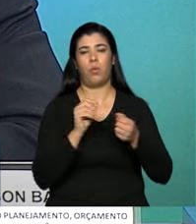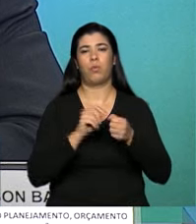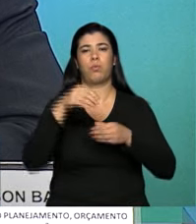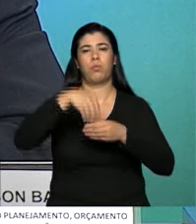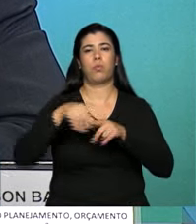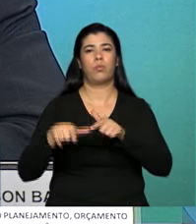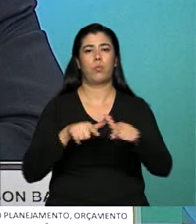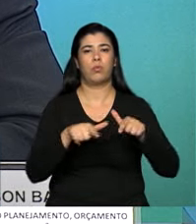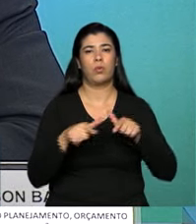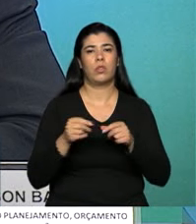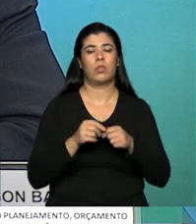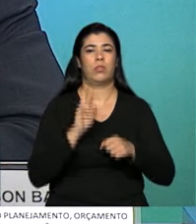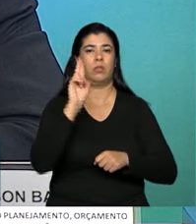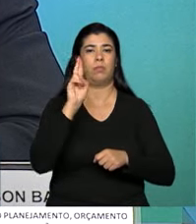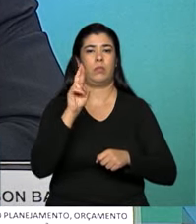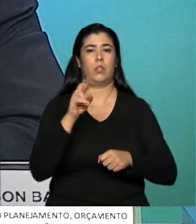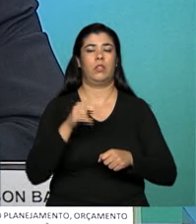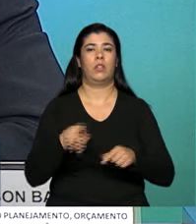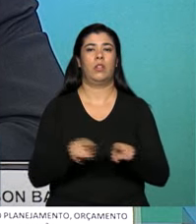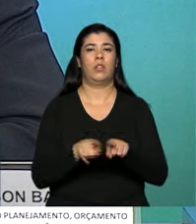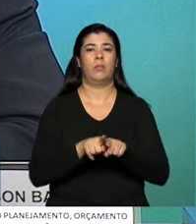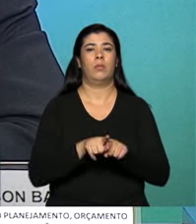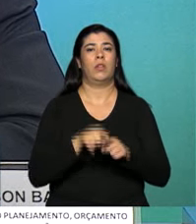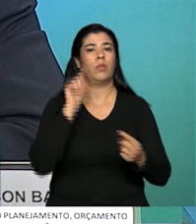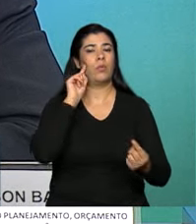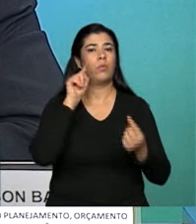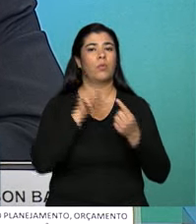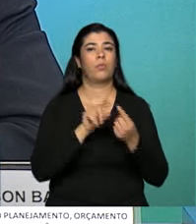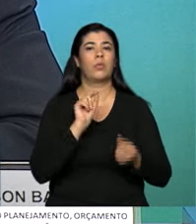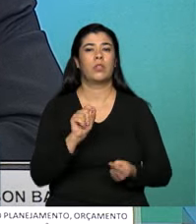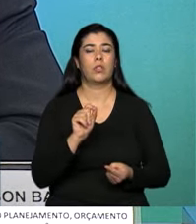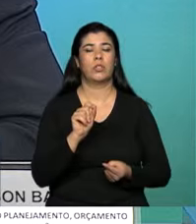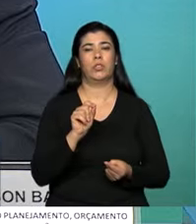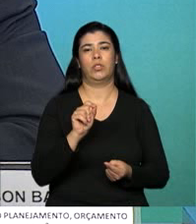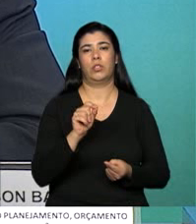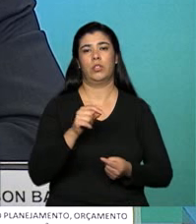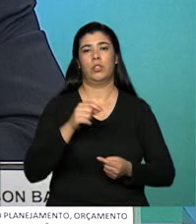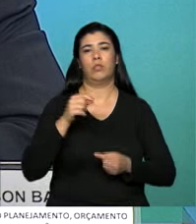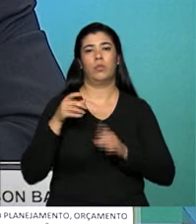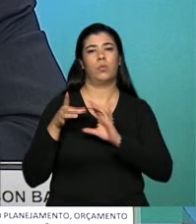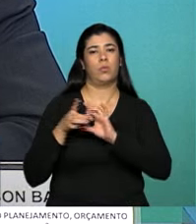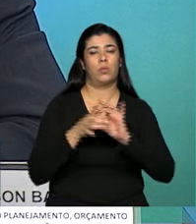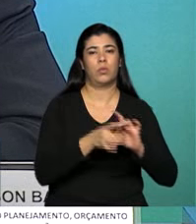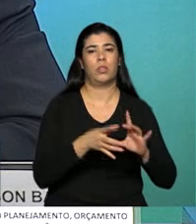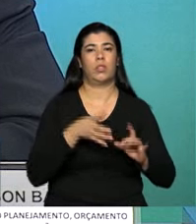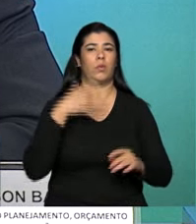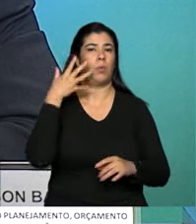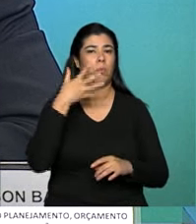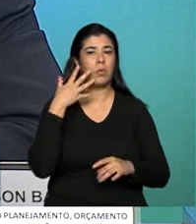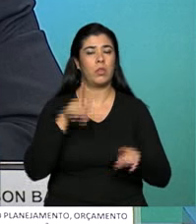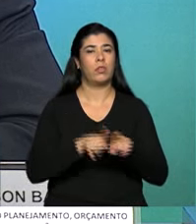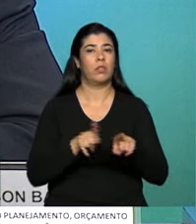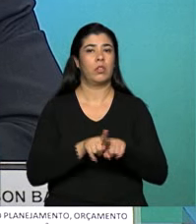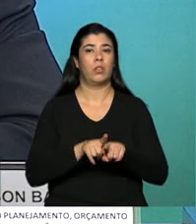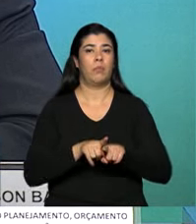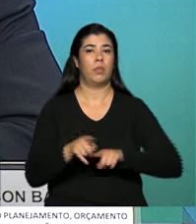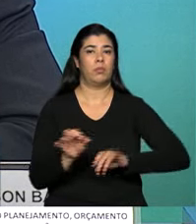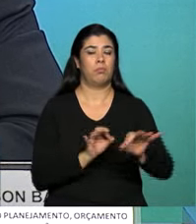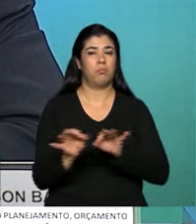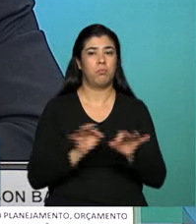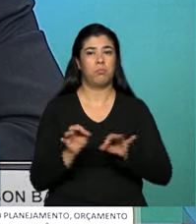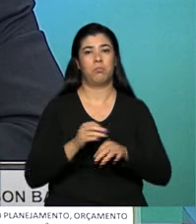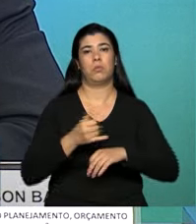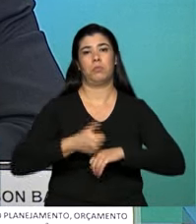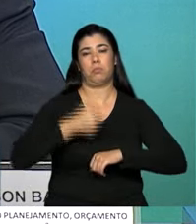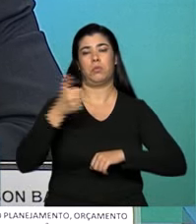Ministério de superposição de áreas quanto também do ponto de vista eh político do ponto de vista de eficiência eh